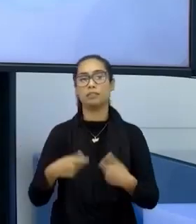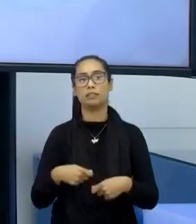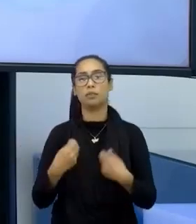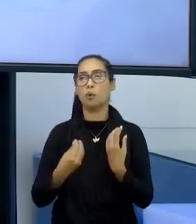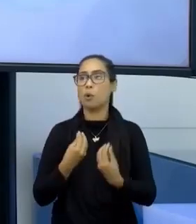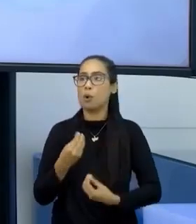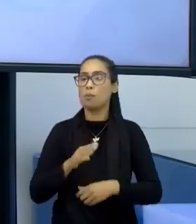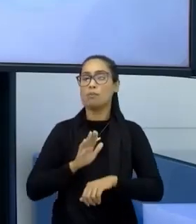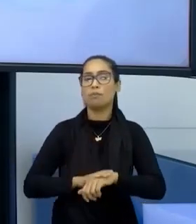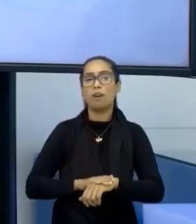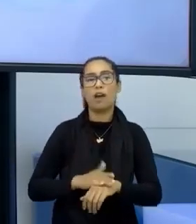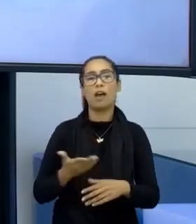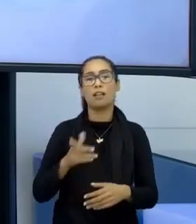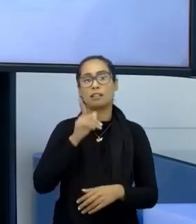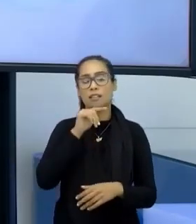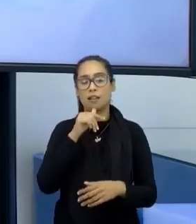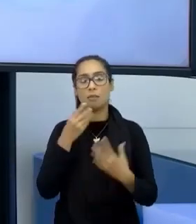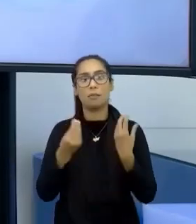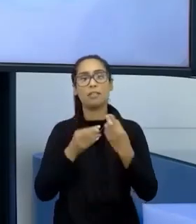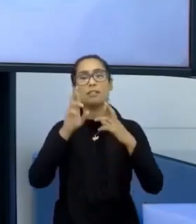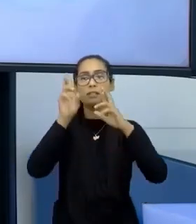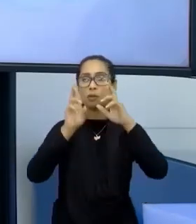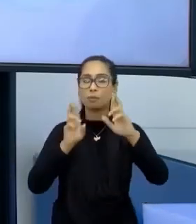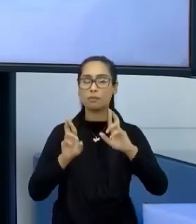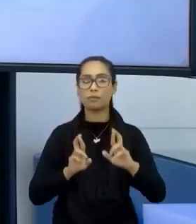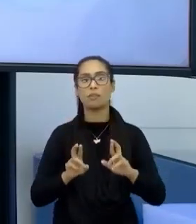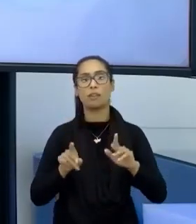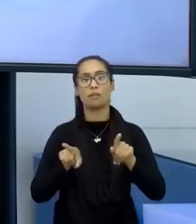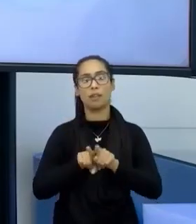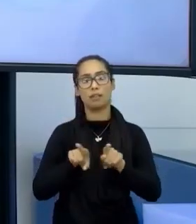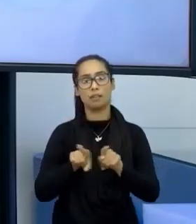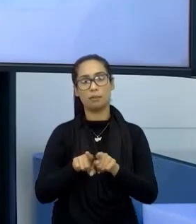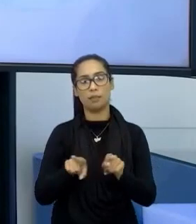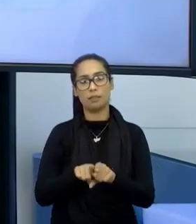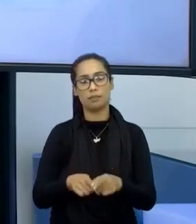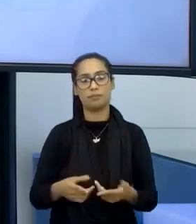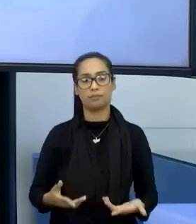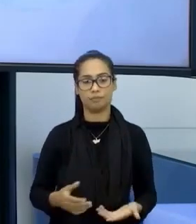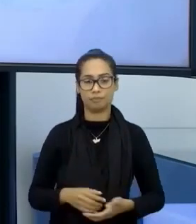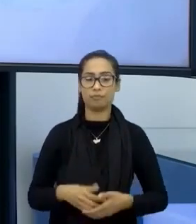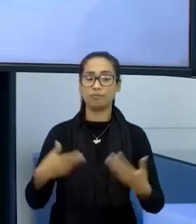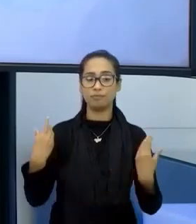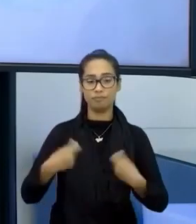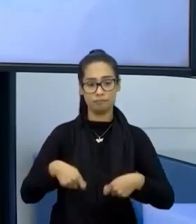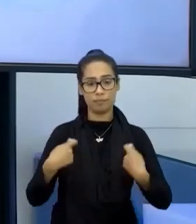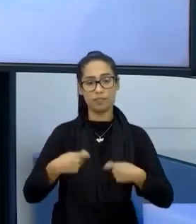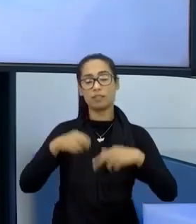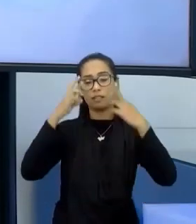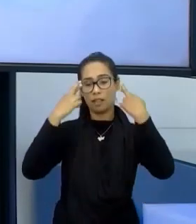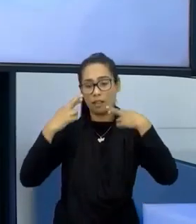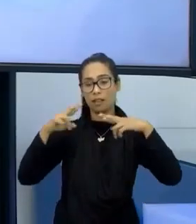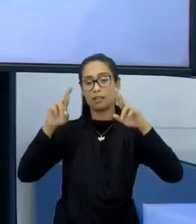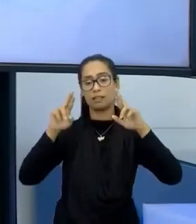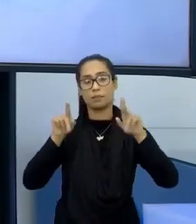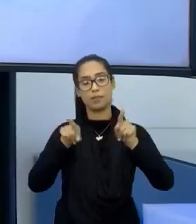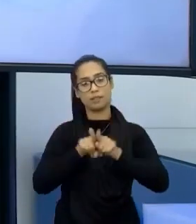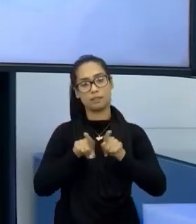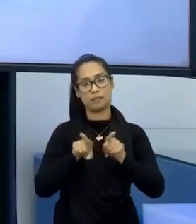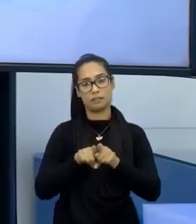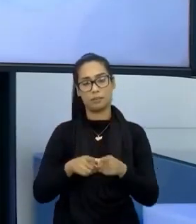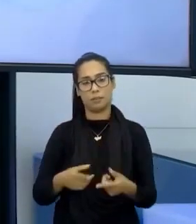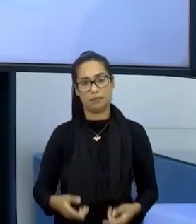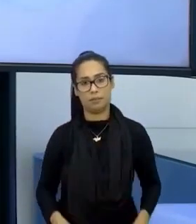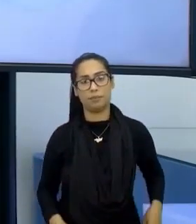nosso banho, certo? Então nós temos que observar isso daí, nós temos que ser despertados para essa questão sustentável em